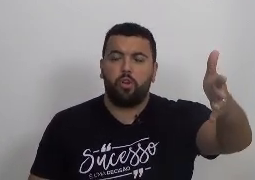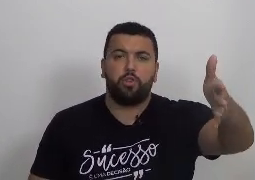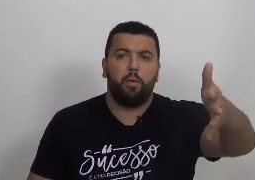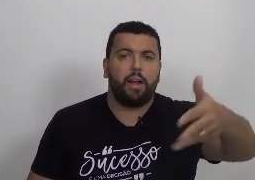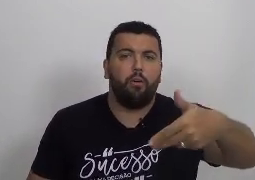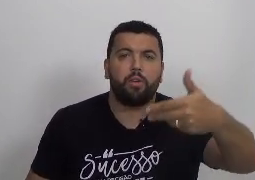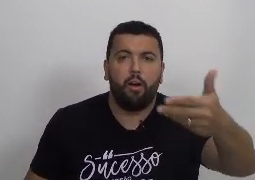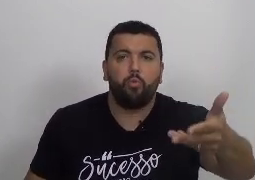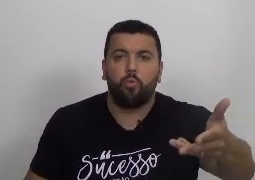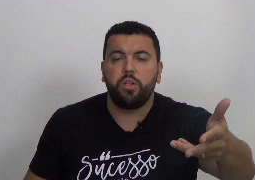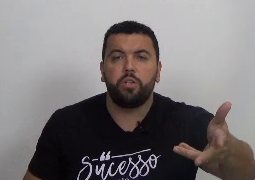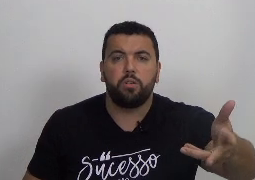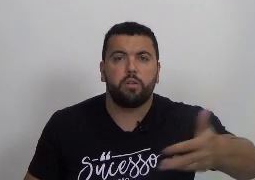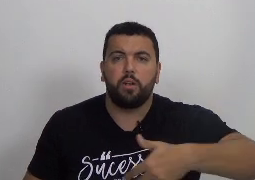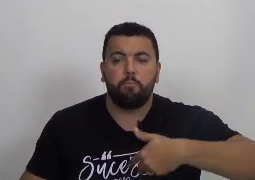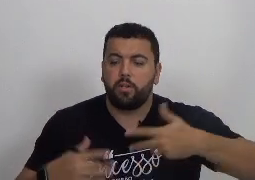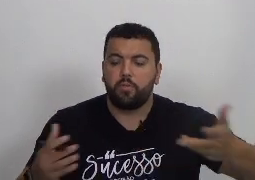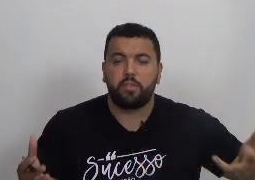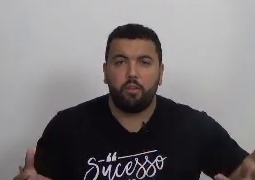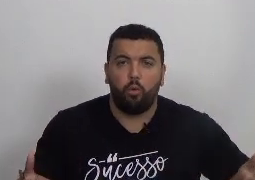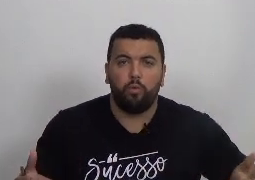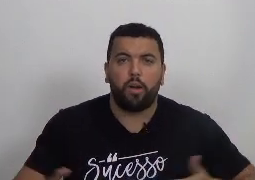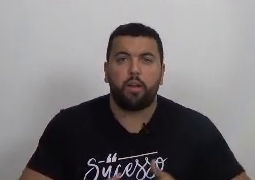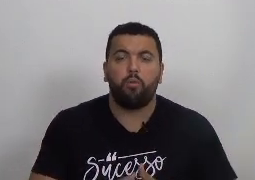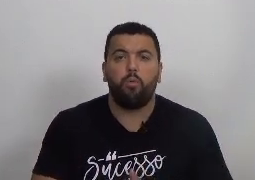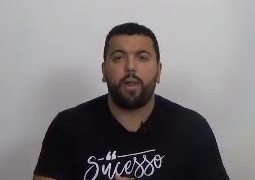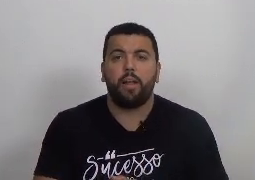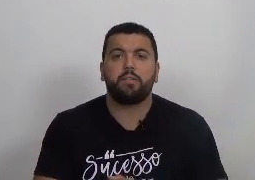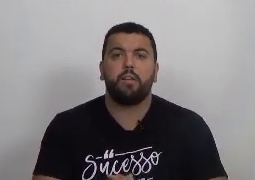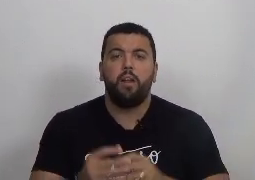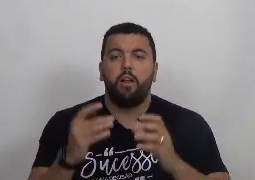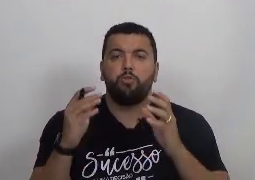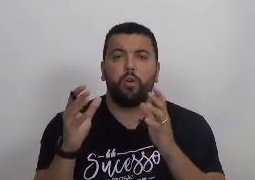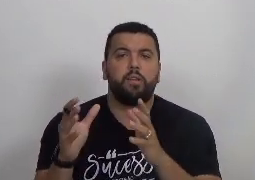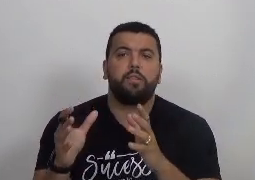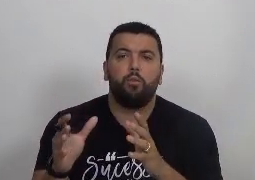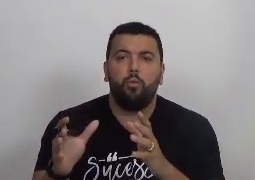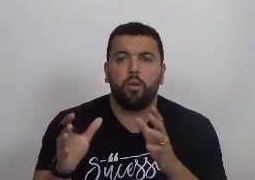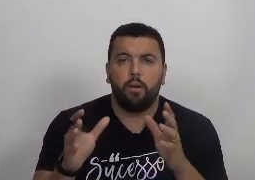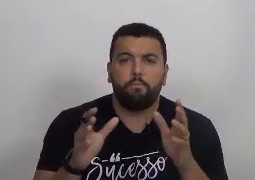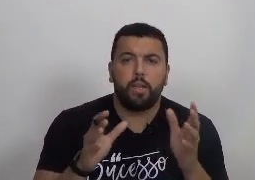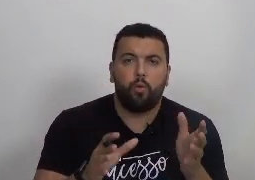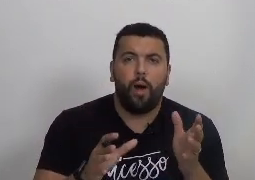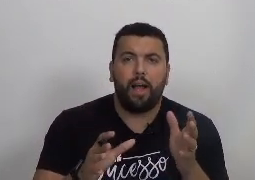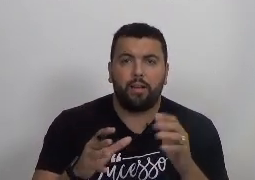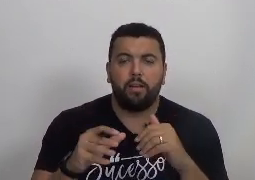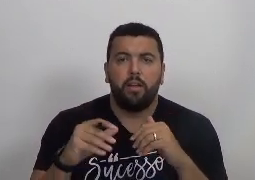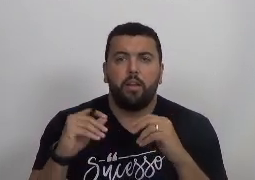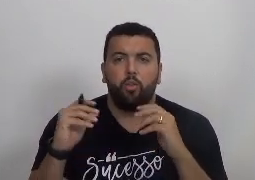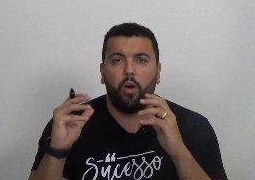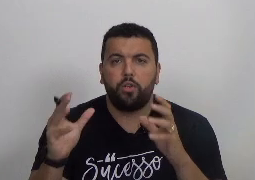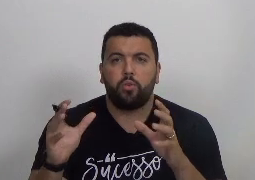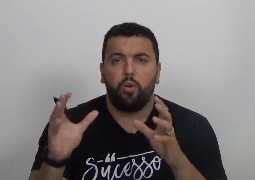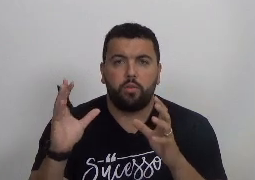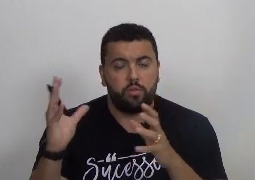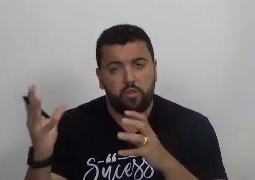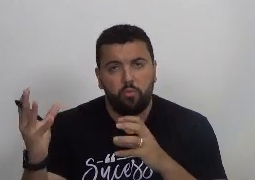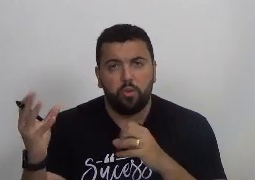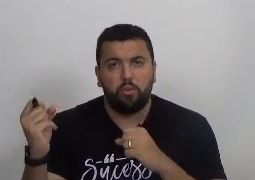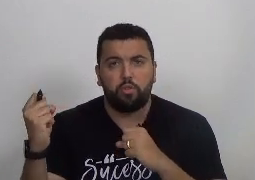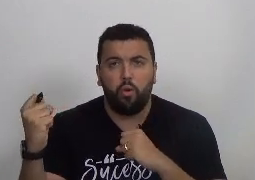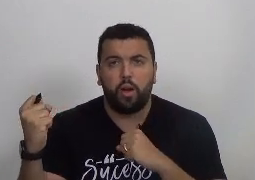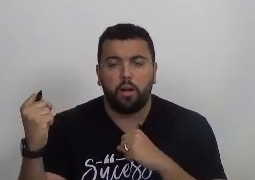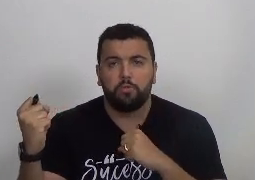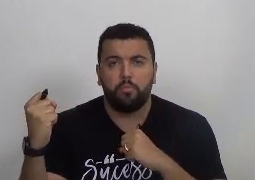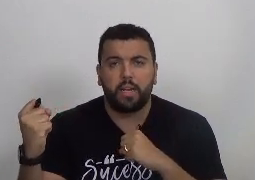se deixa eu só te explicar o que é o peixe de repente você a novo aqui não conhece toda segunda e quarta nós